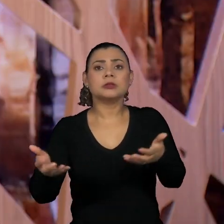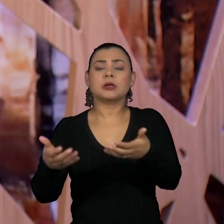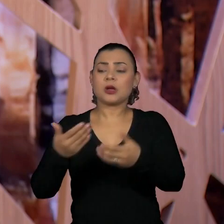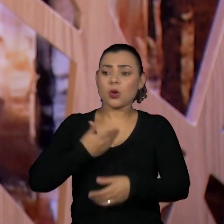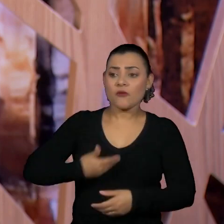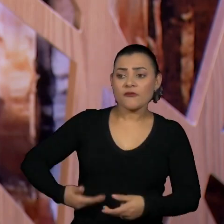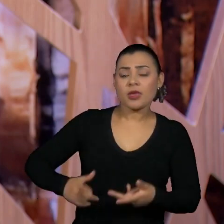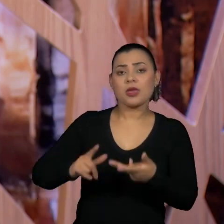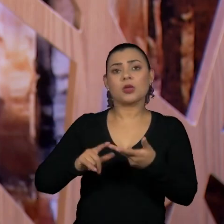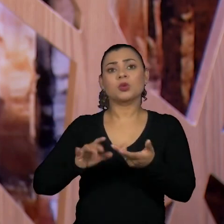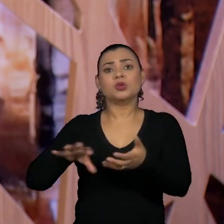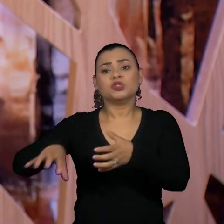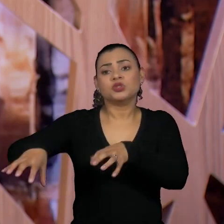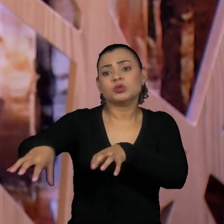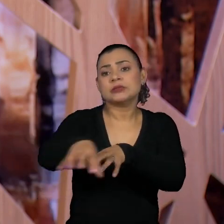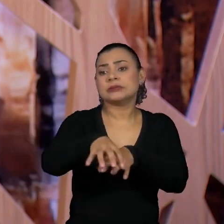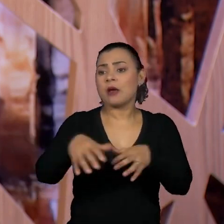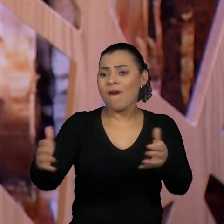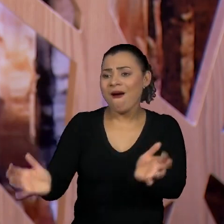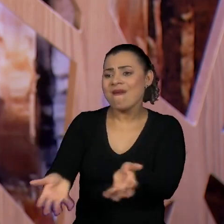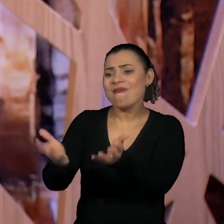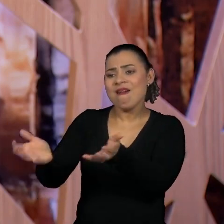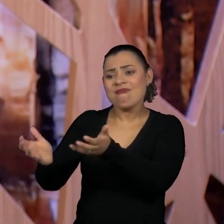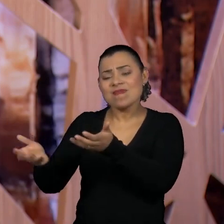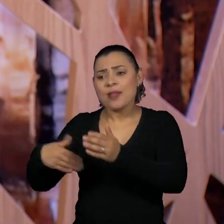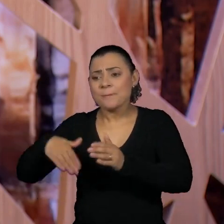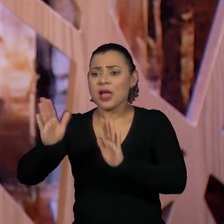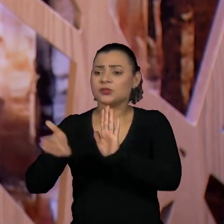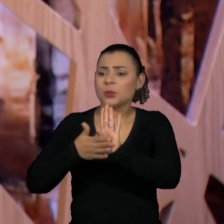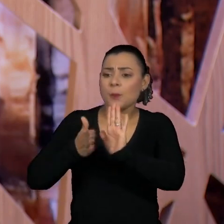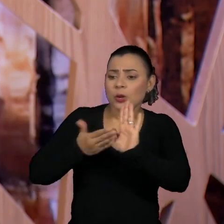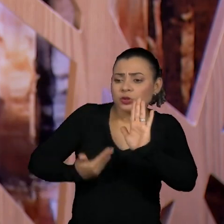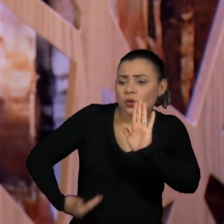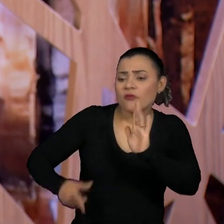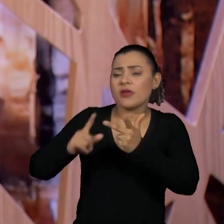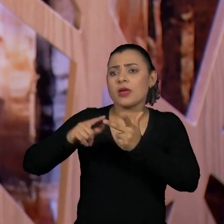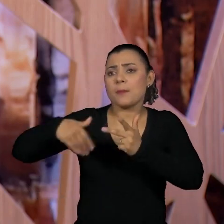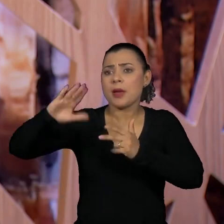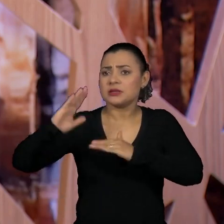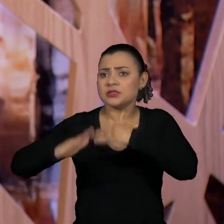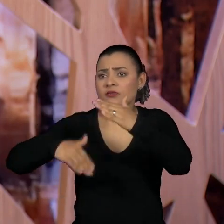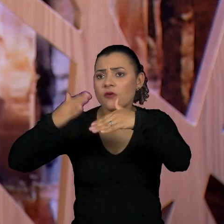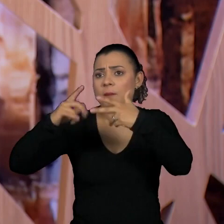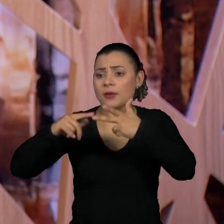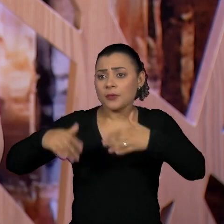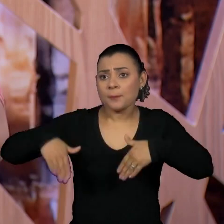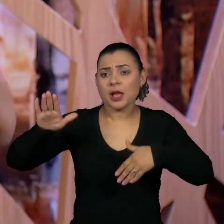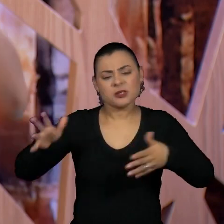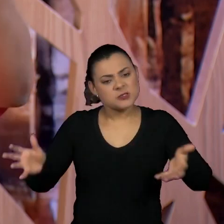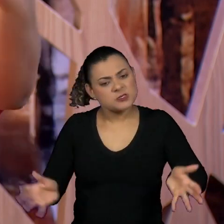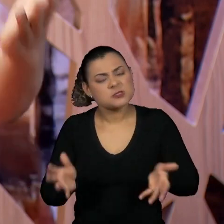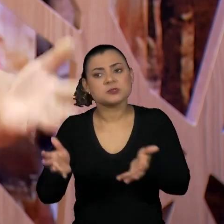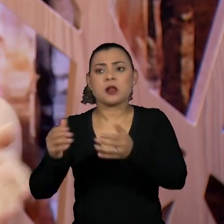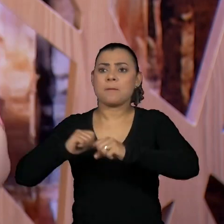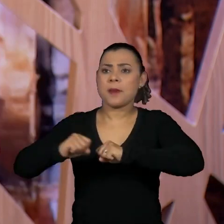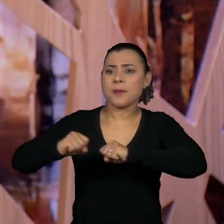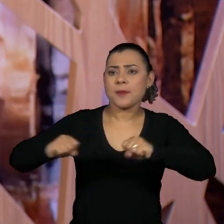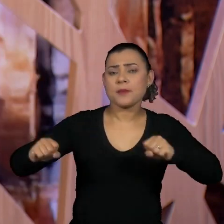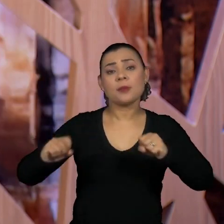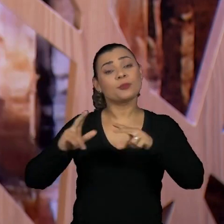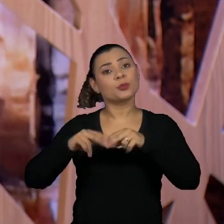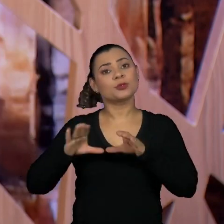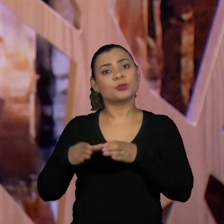provocando as estruturas por mais políticas públicas, por desenvolvimento, né? Então, se você pegar os clubes de